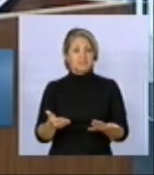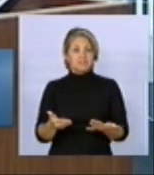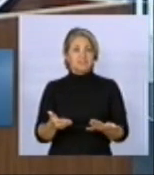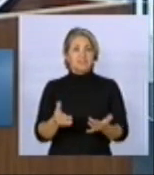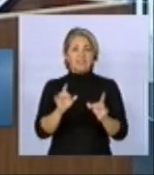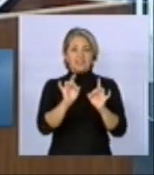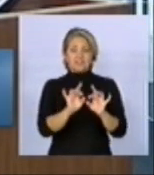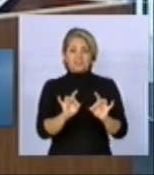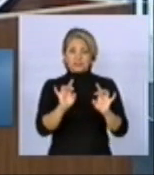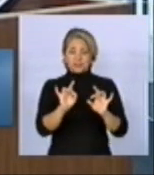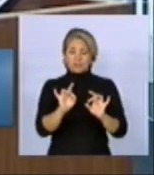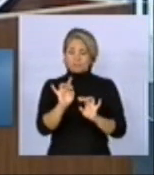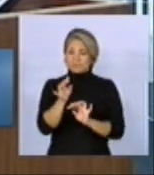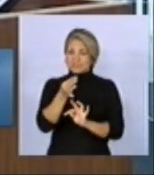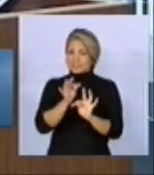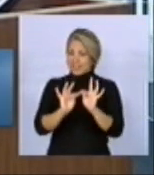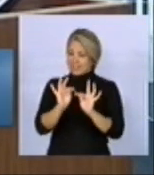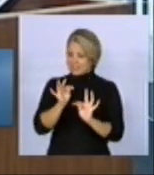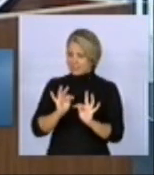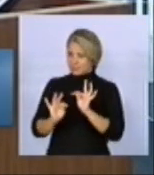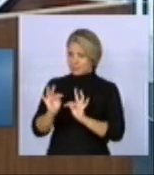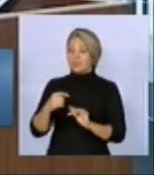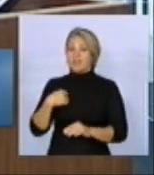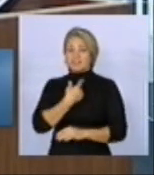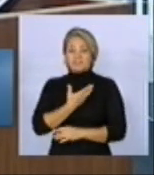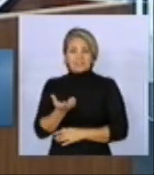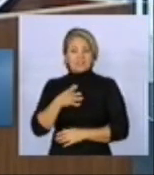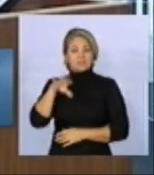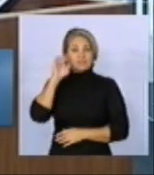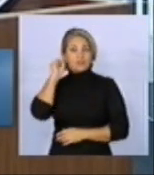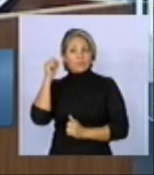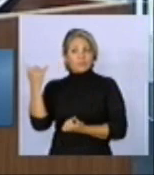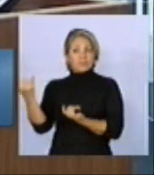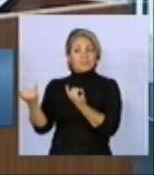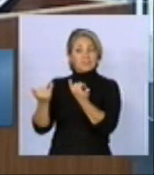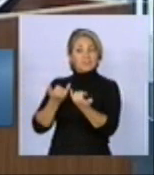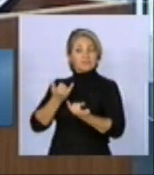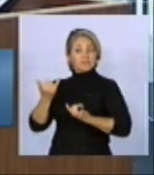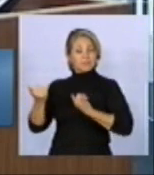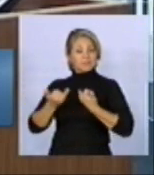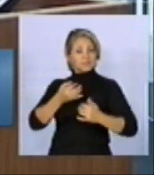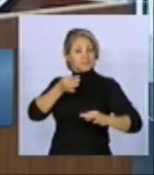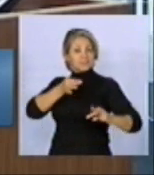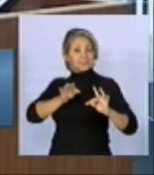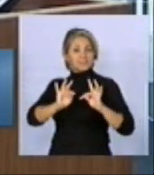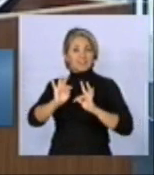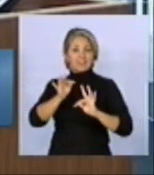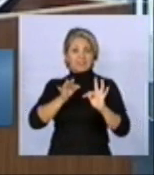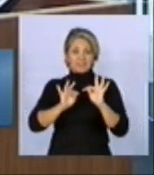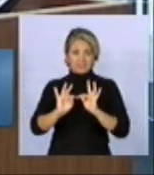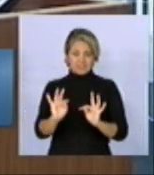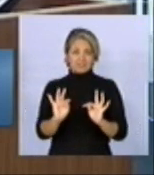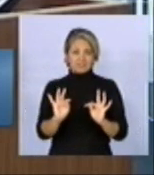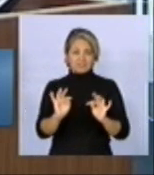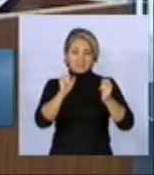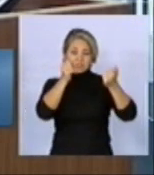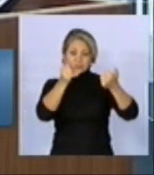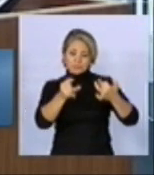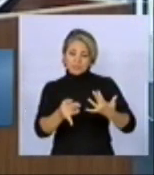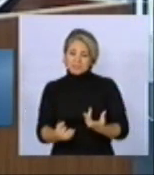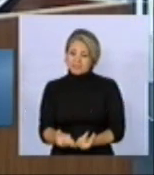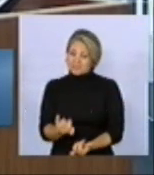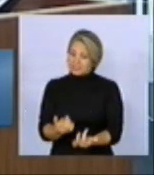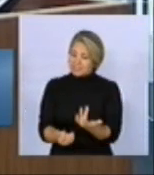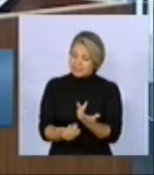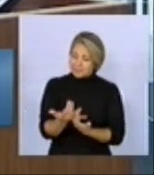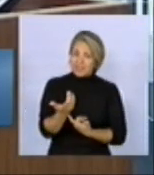extremamente técnico nós queremos ouvir informações técnicas sobre a queimada em